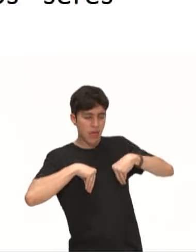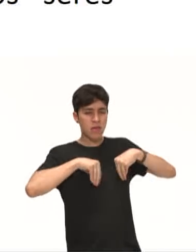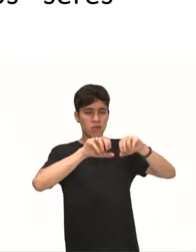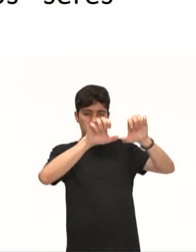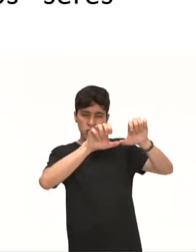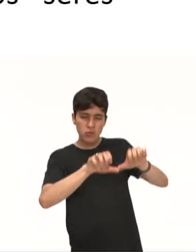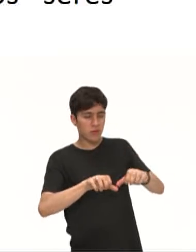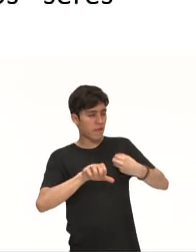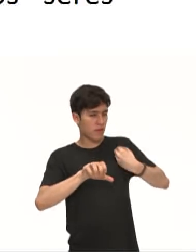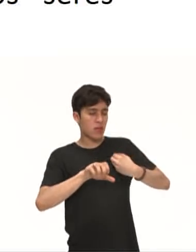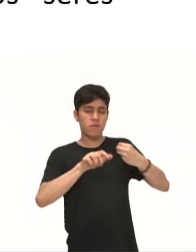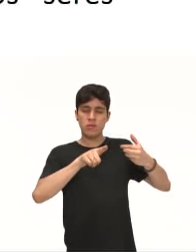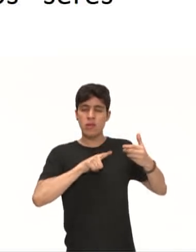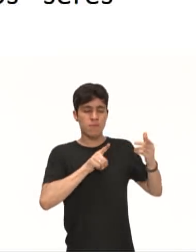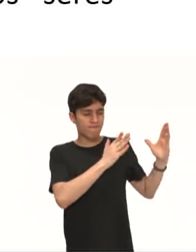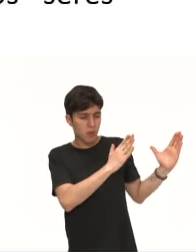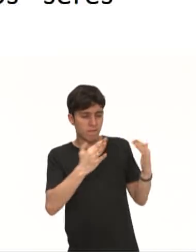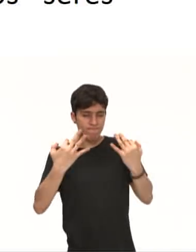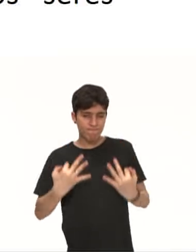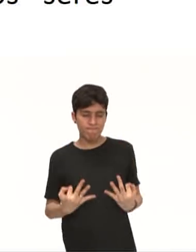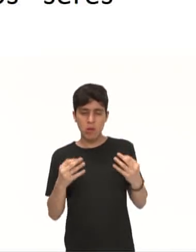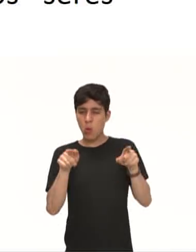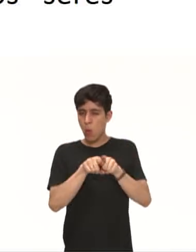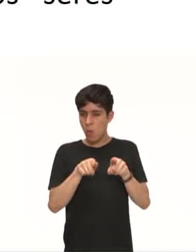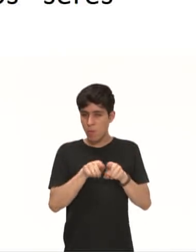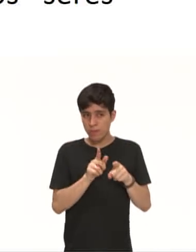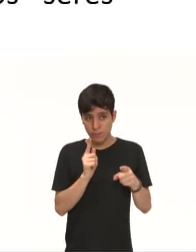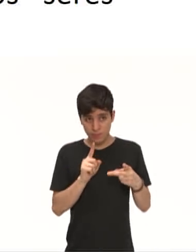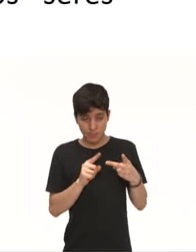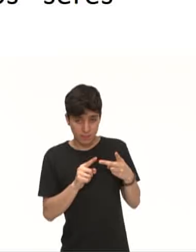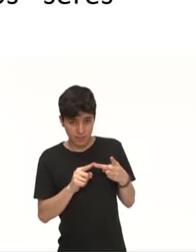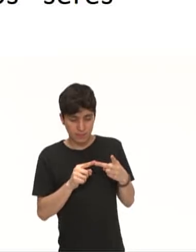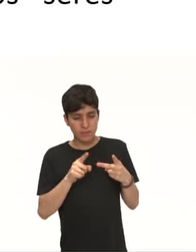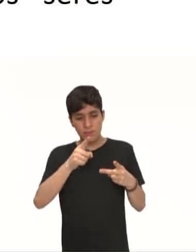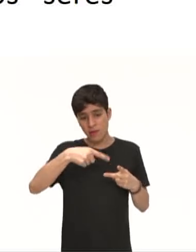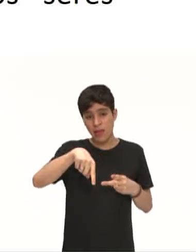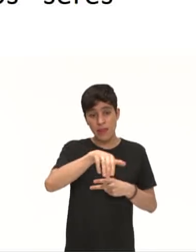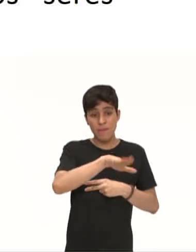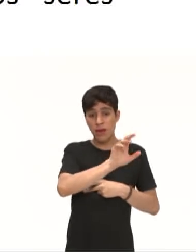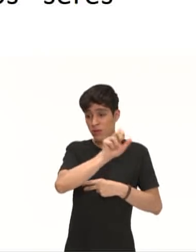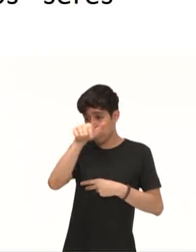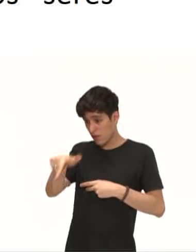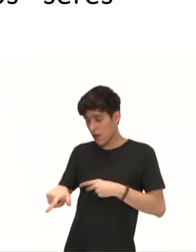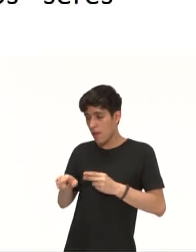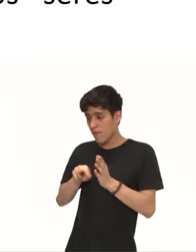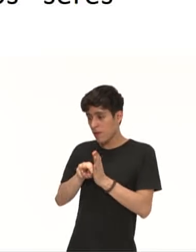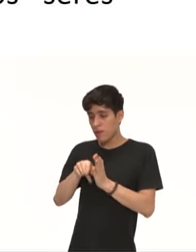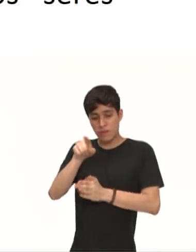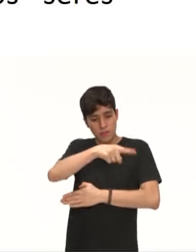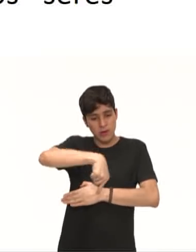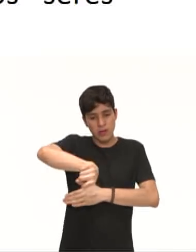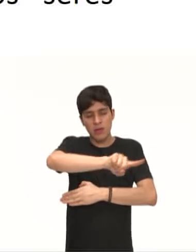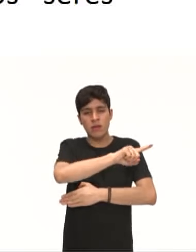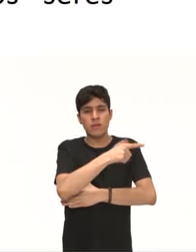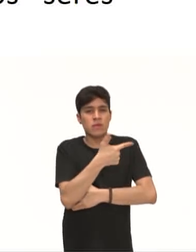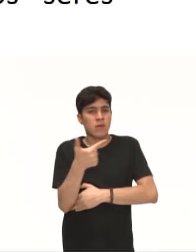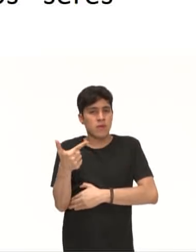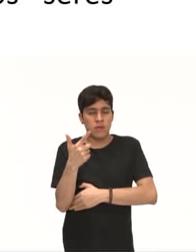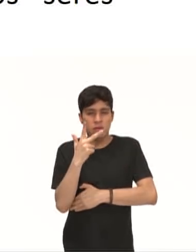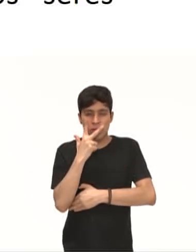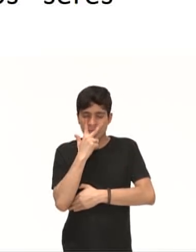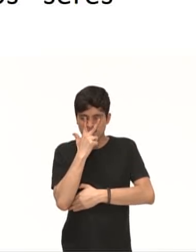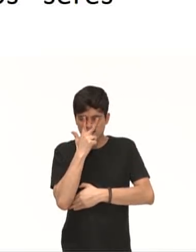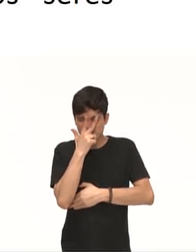estrutura celular, reprodução e mutação. B, são seres maiores que as bactérias, pois não atravessam filtros que permitem a